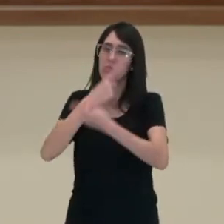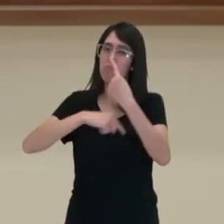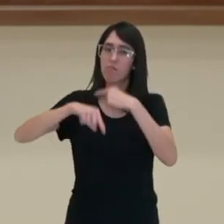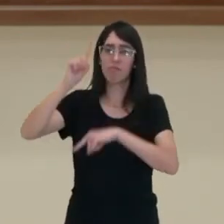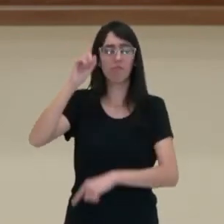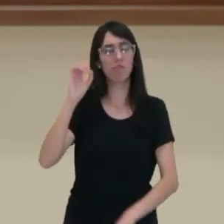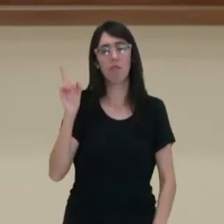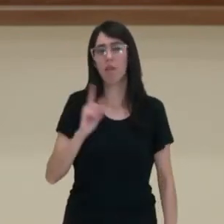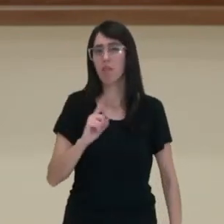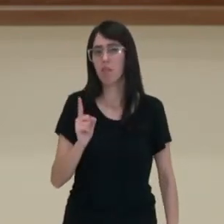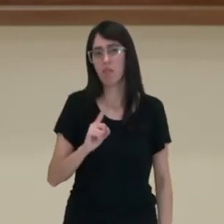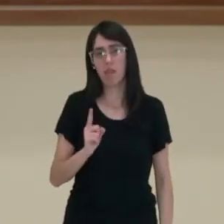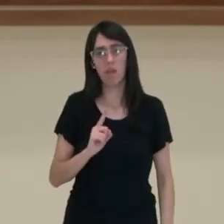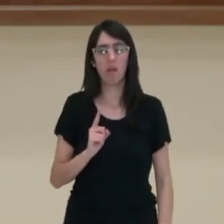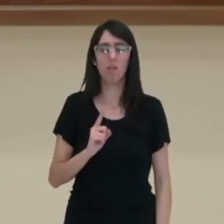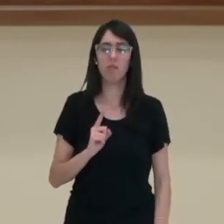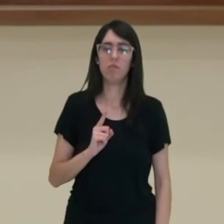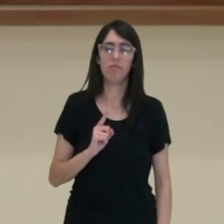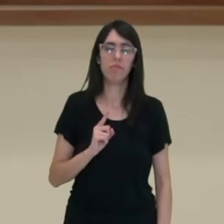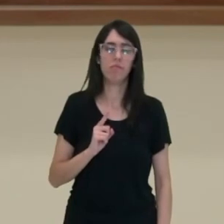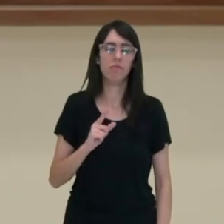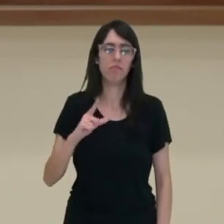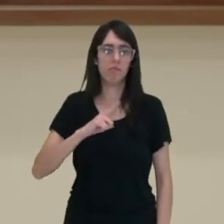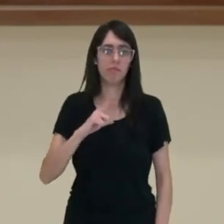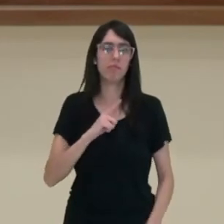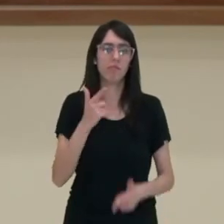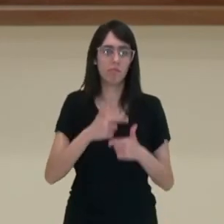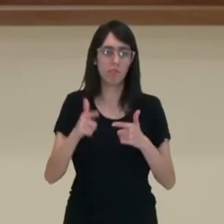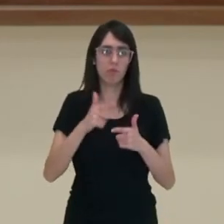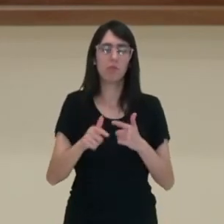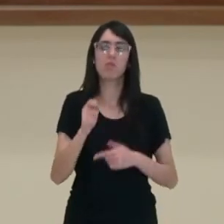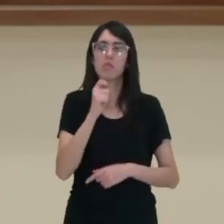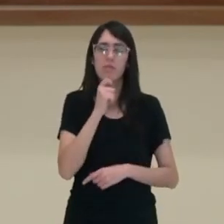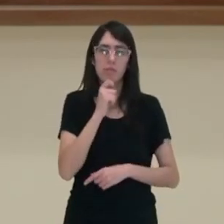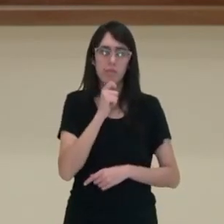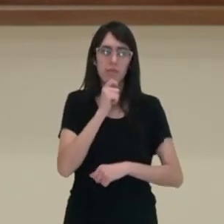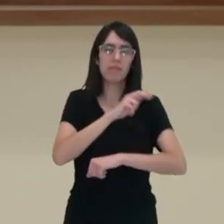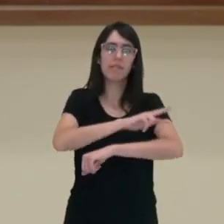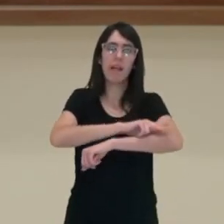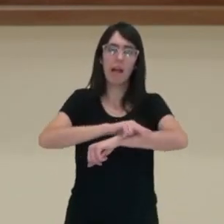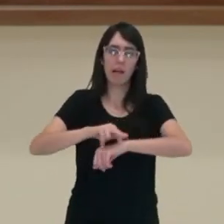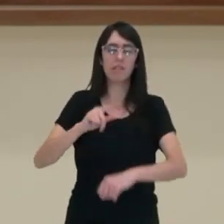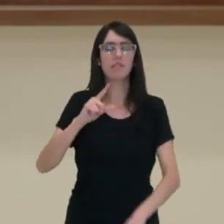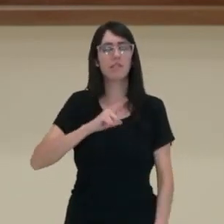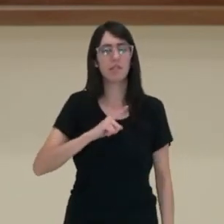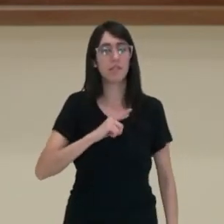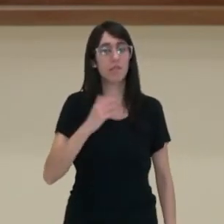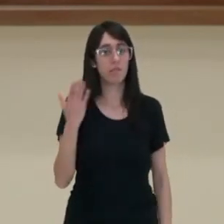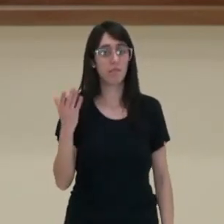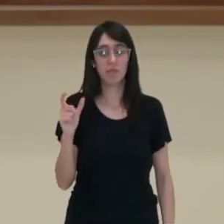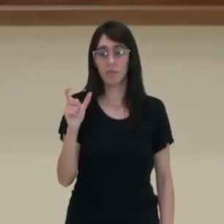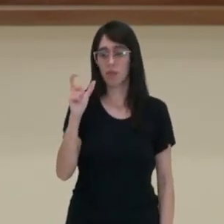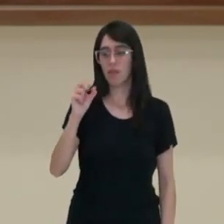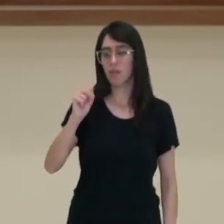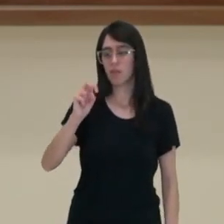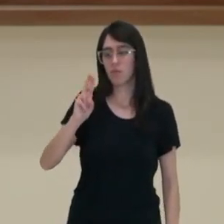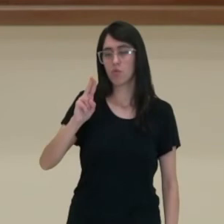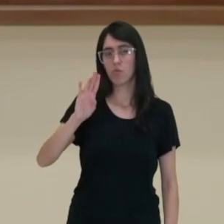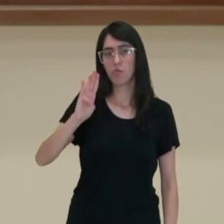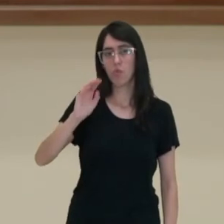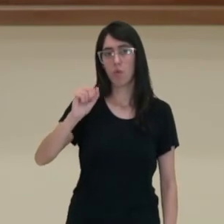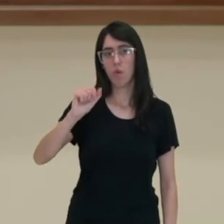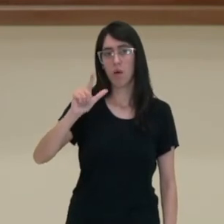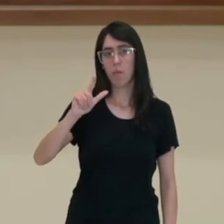relações de caráter que vem dessa herança colonial. Então, essa palavra subalternos também